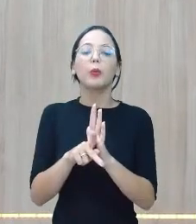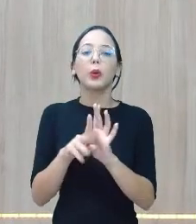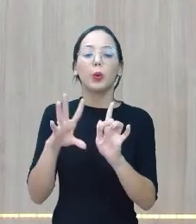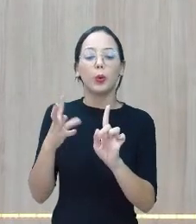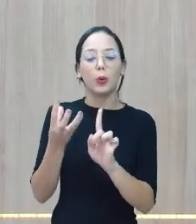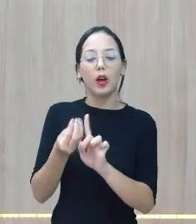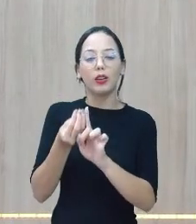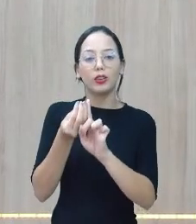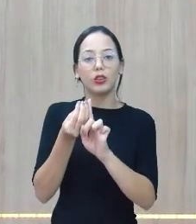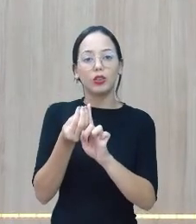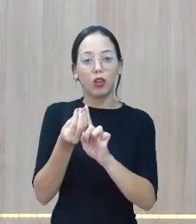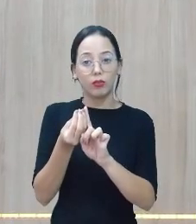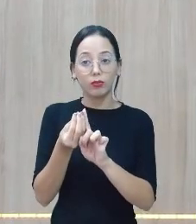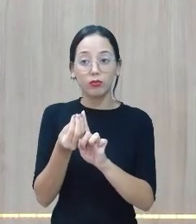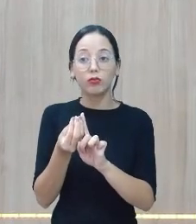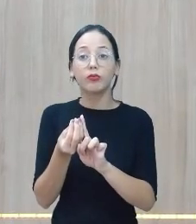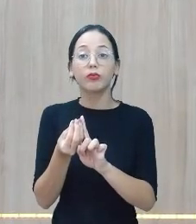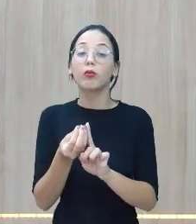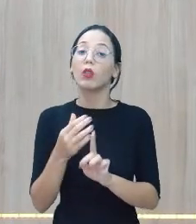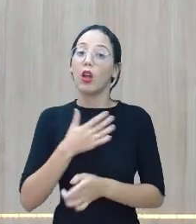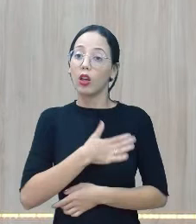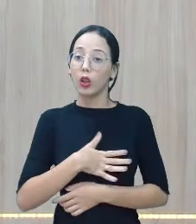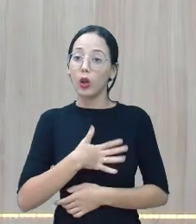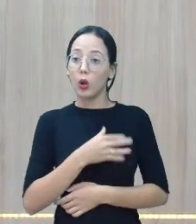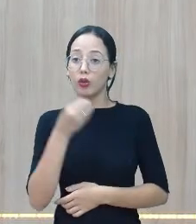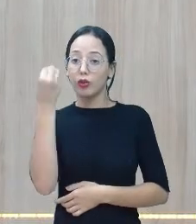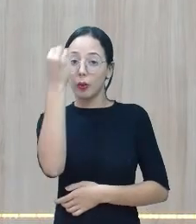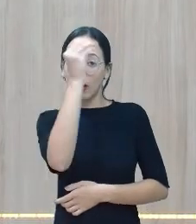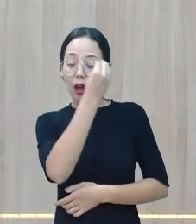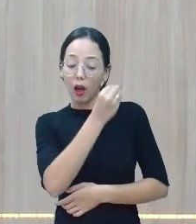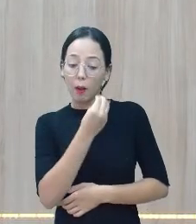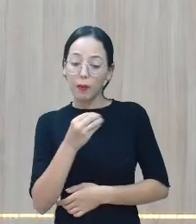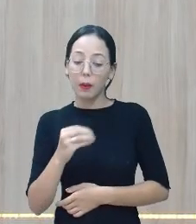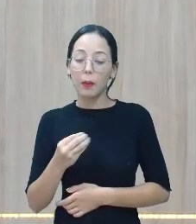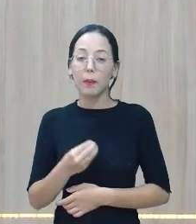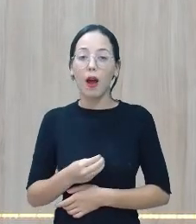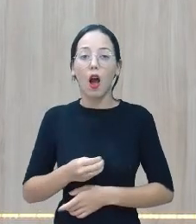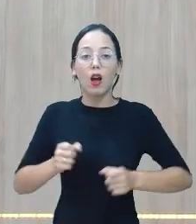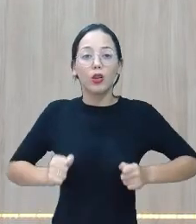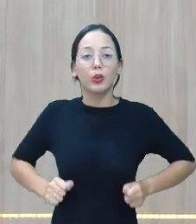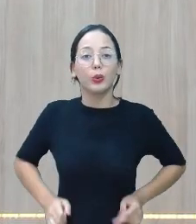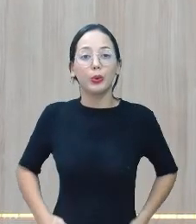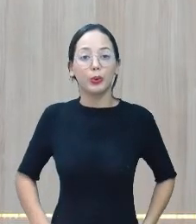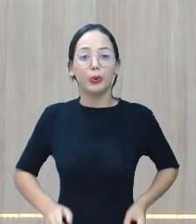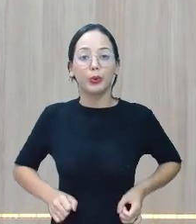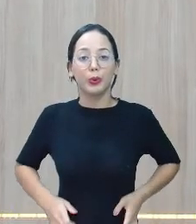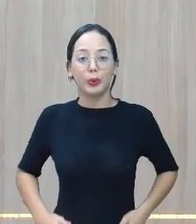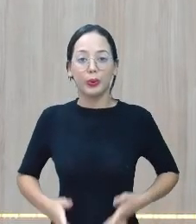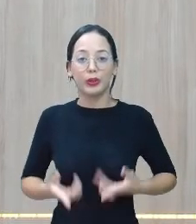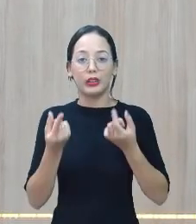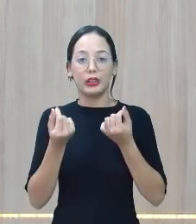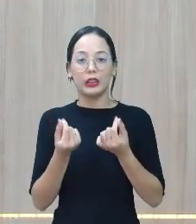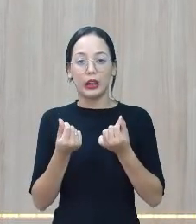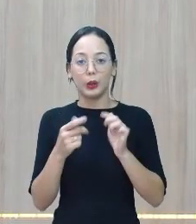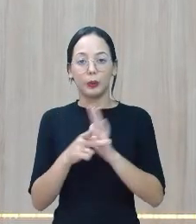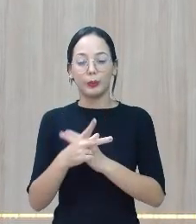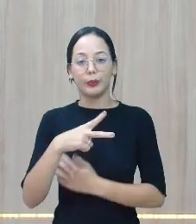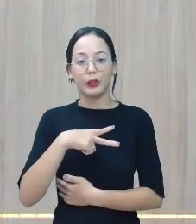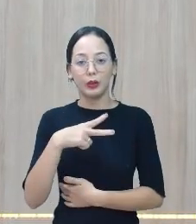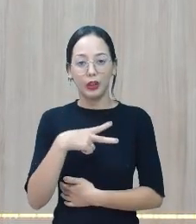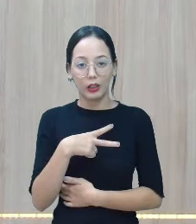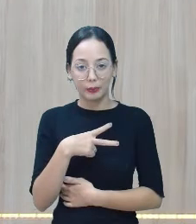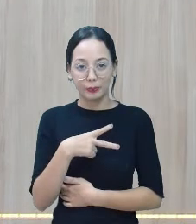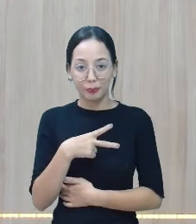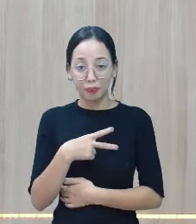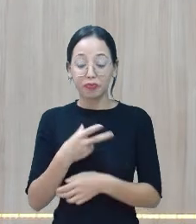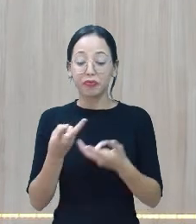aí, nós vimos aqui agora que são vaidosos, costumam exagerar nos gastos pessoais. E